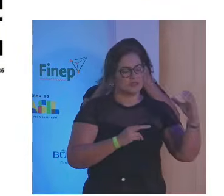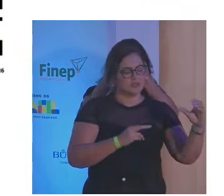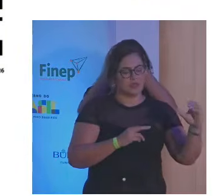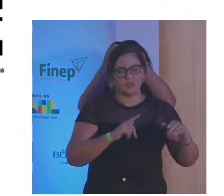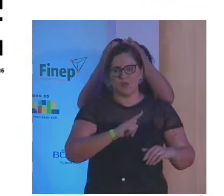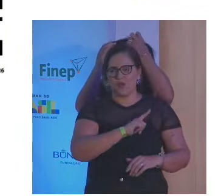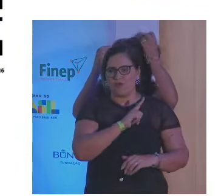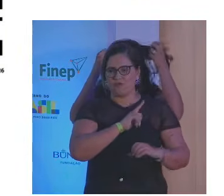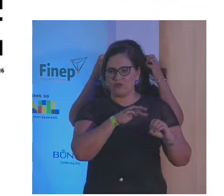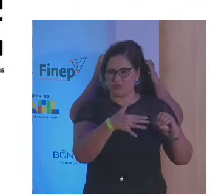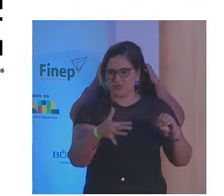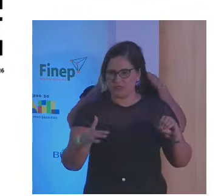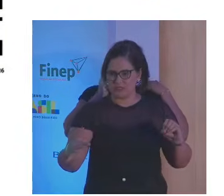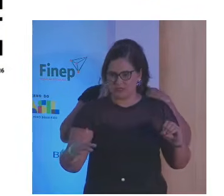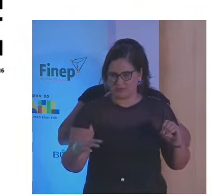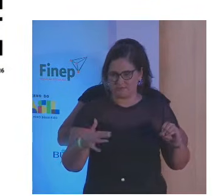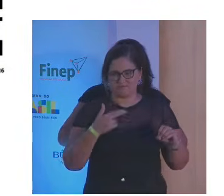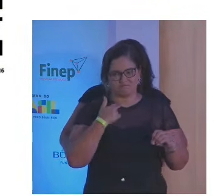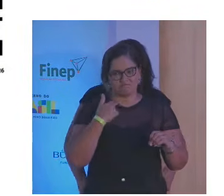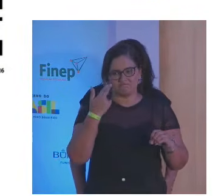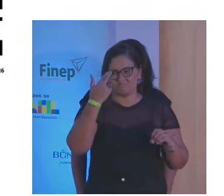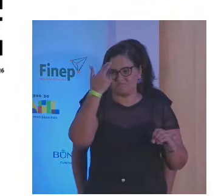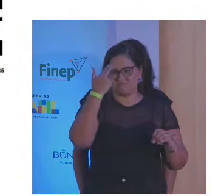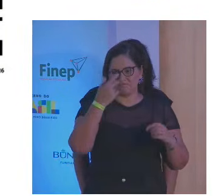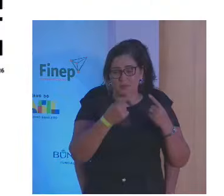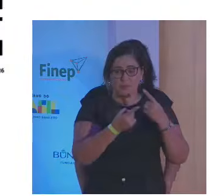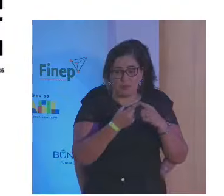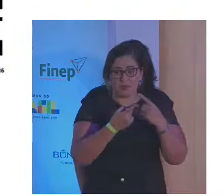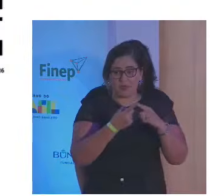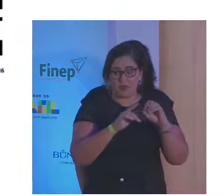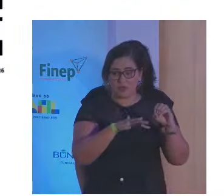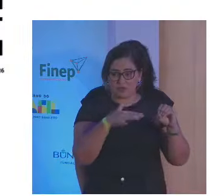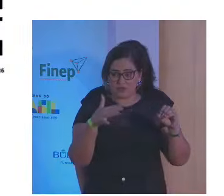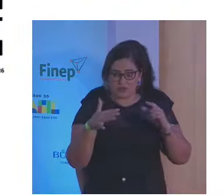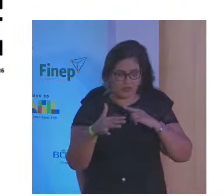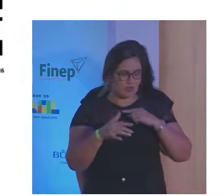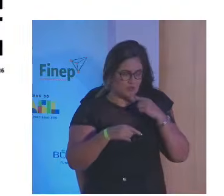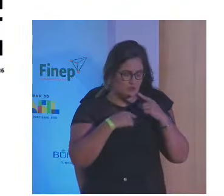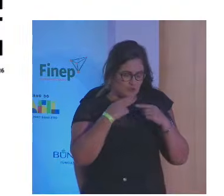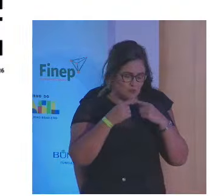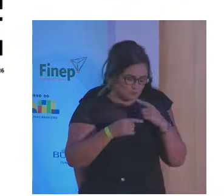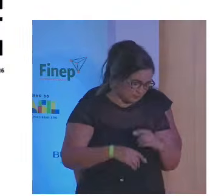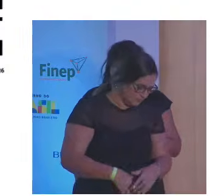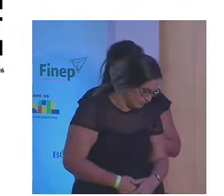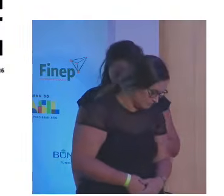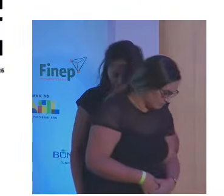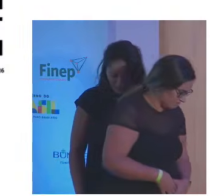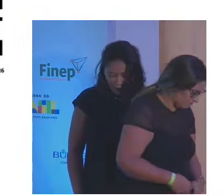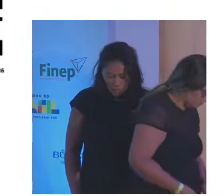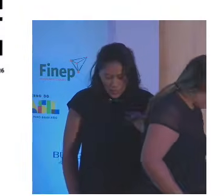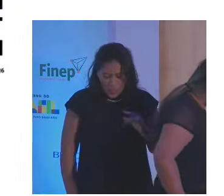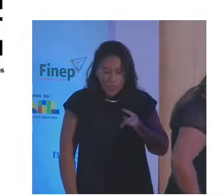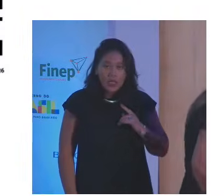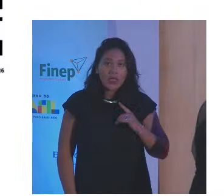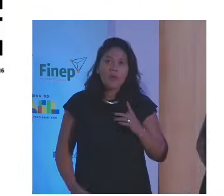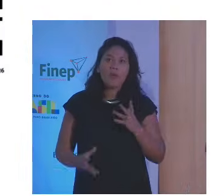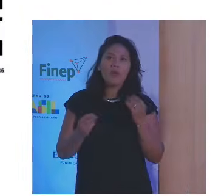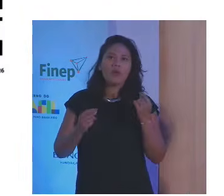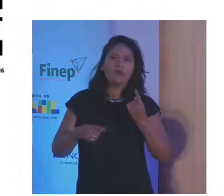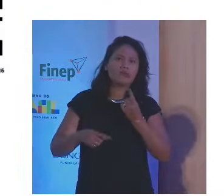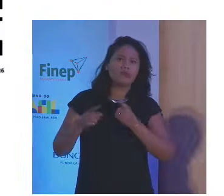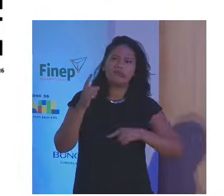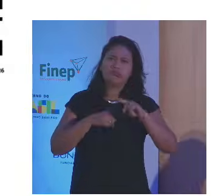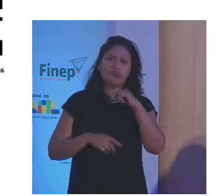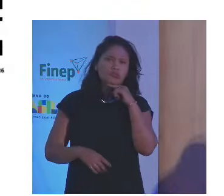e governança do oceano no mundo é intrínseca, porque o oceano é cheio de incertezas científicas, nós temos muita dificuldade de superar